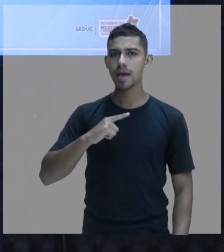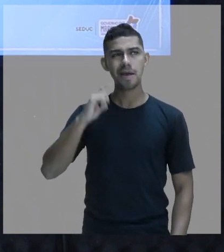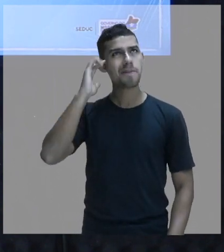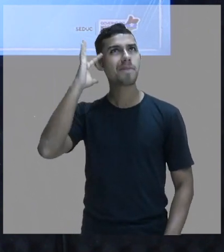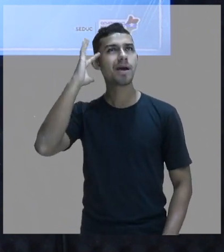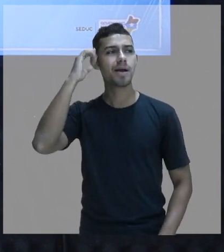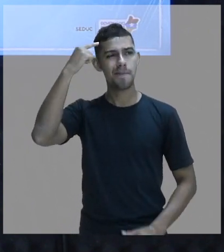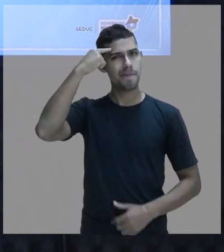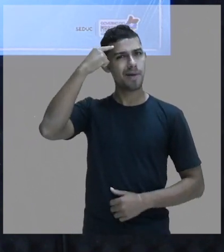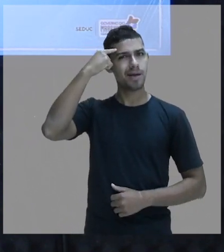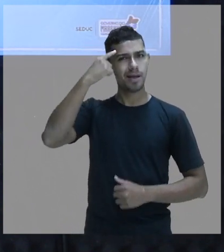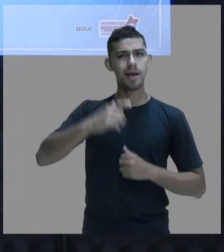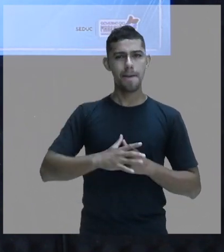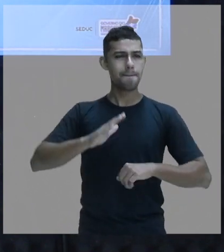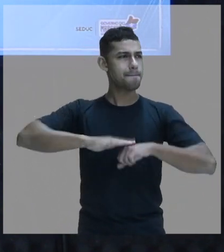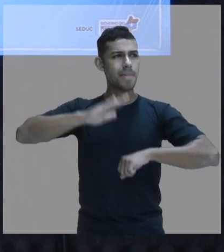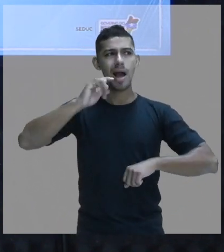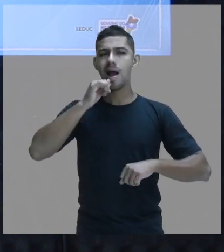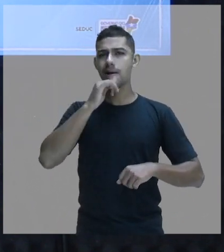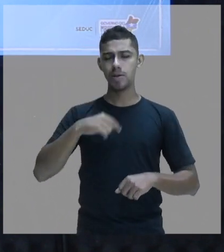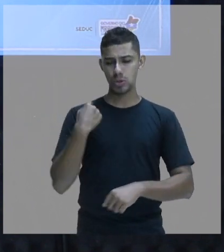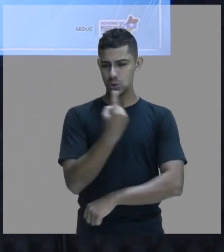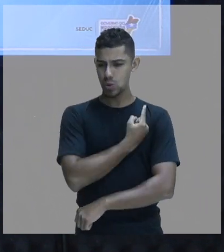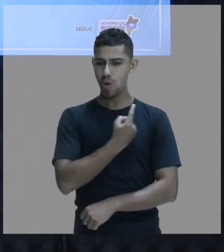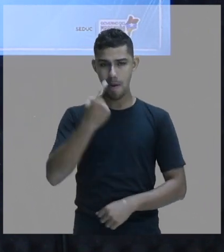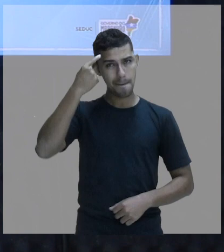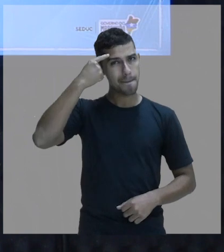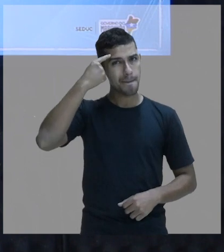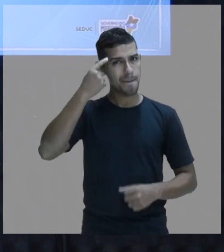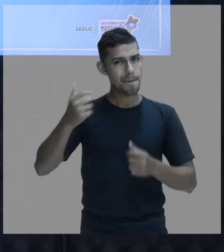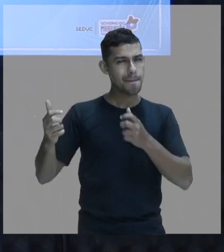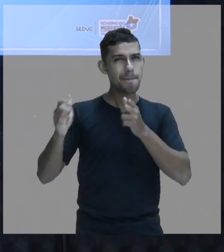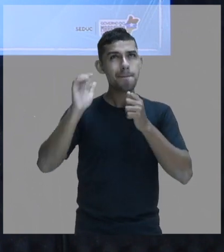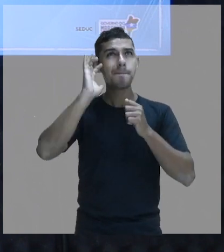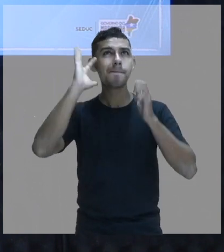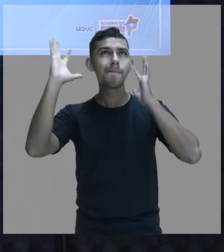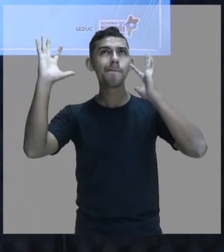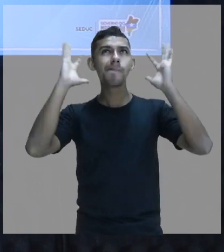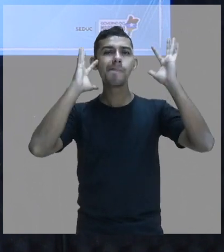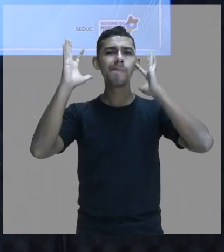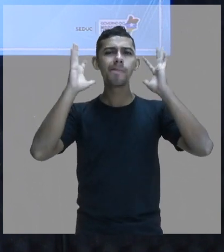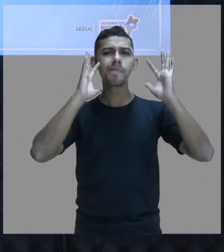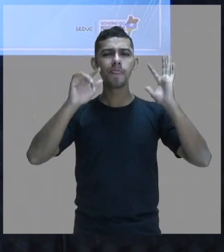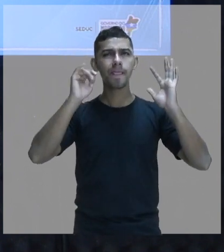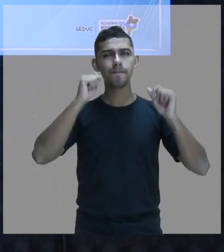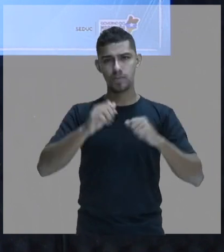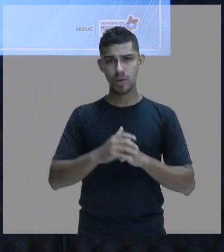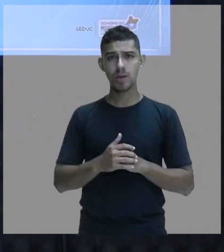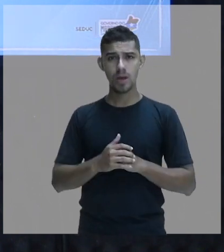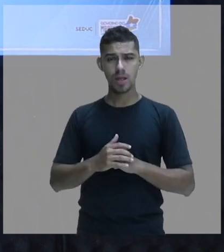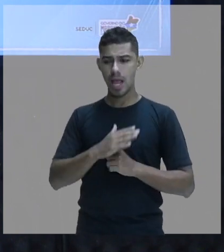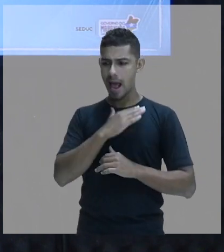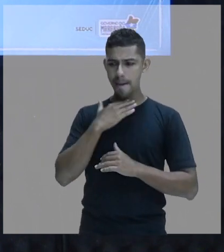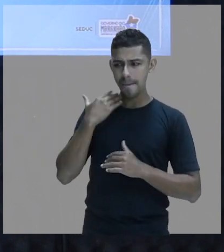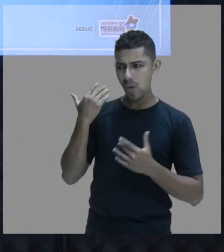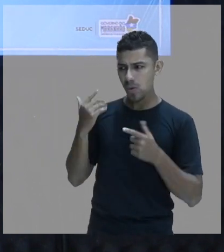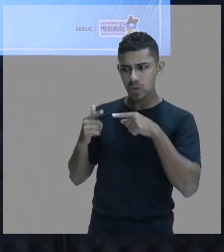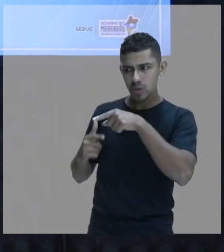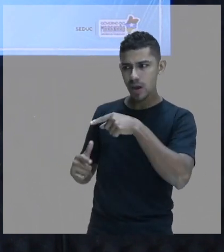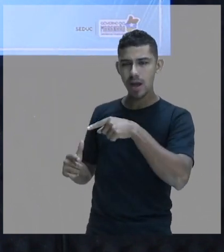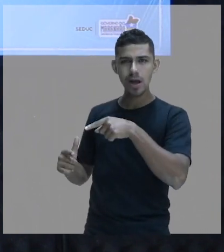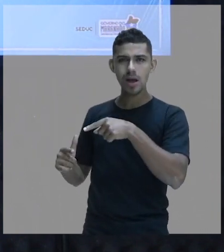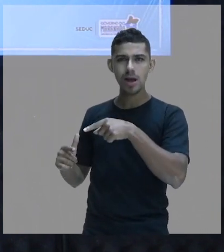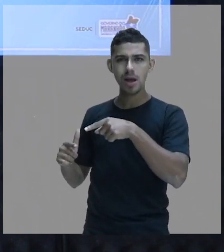para pensar um pouquinho mais, quando a gente olha, quando nós imaginamos que aquele sistema está morto, só resta ali o